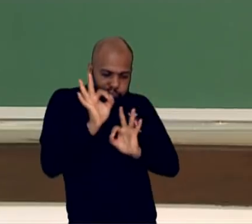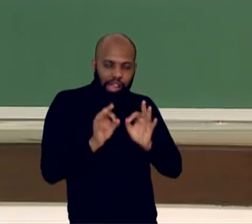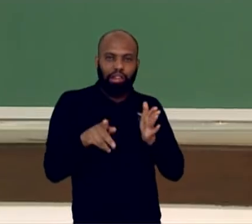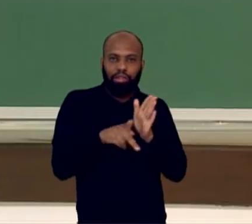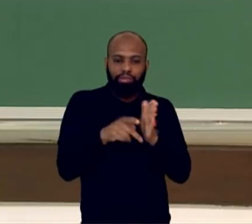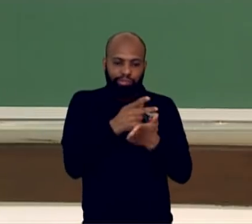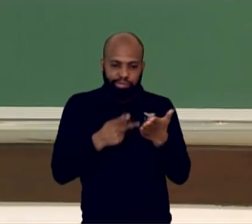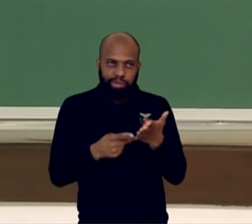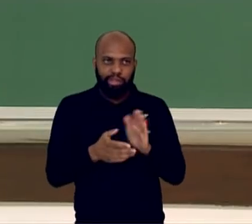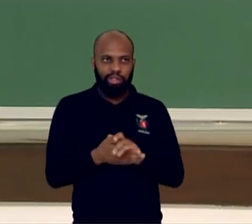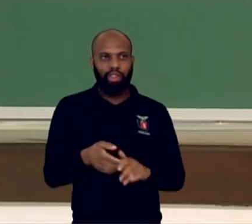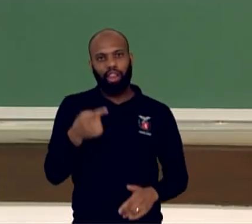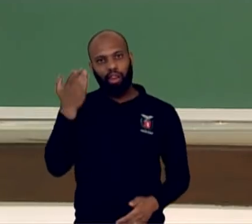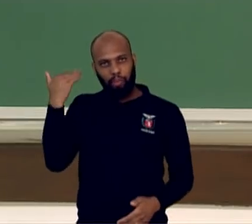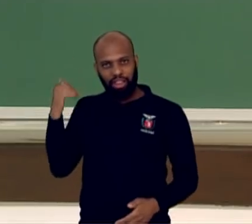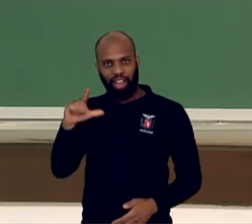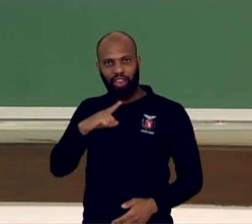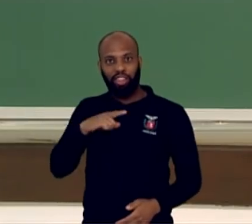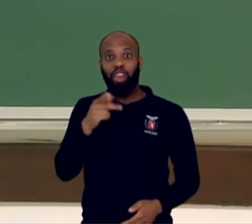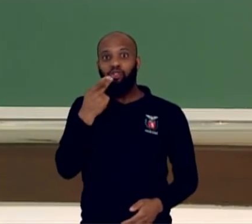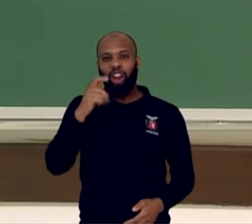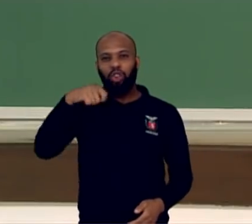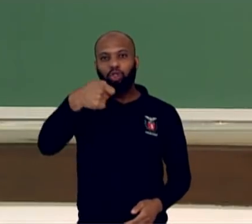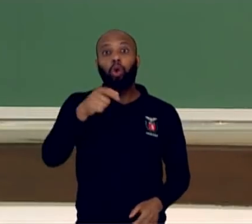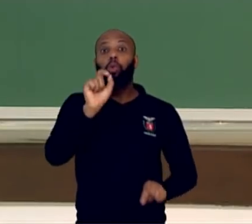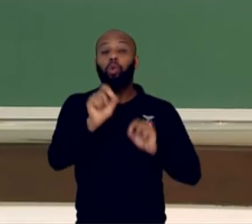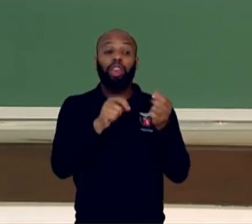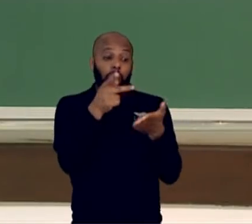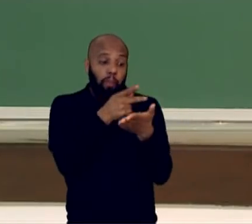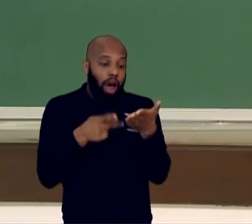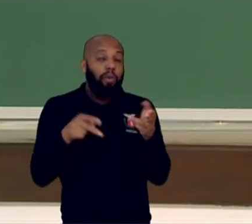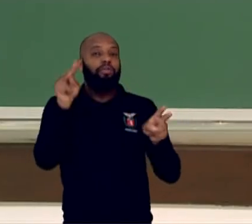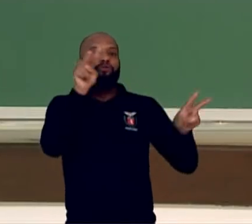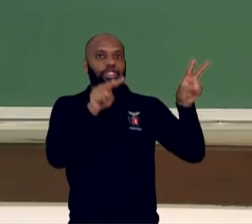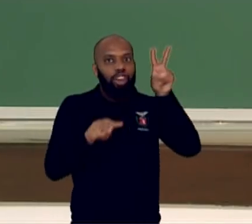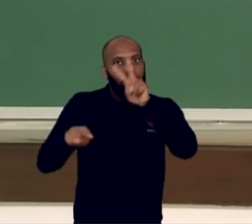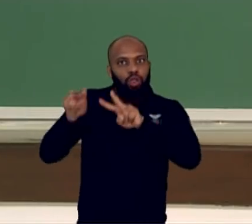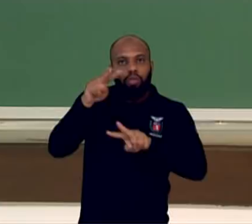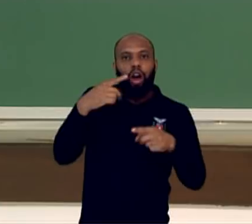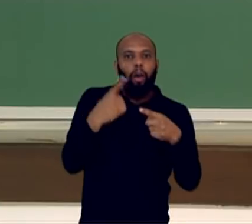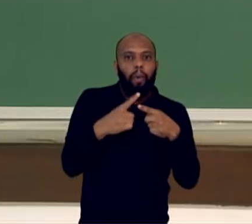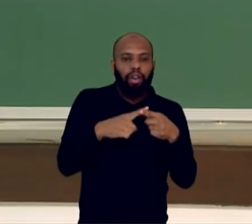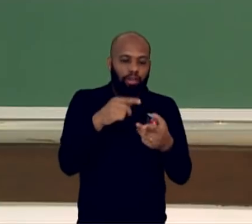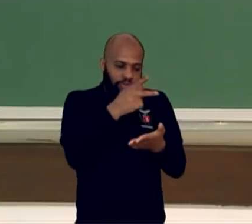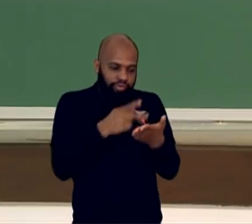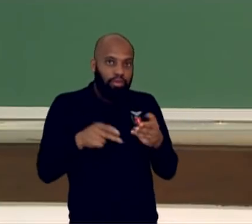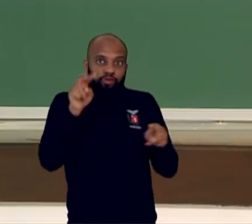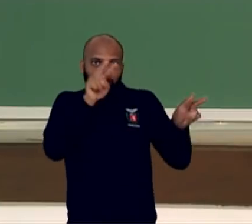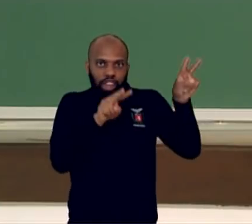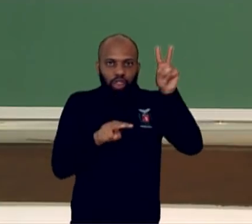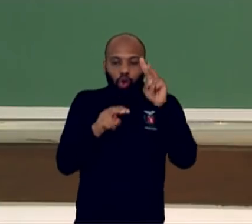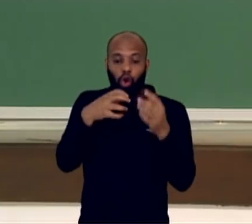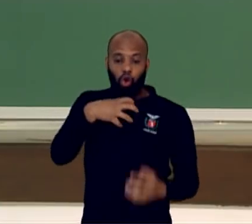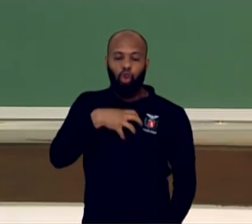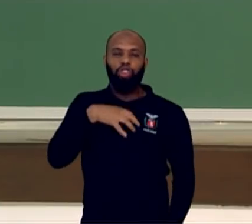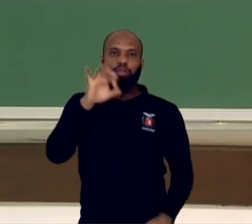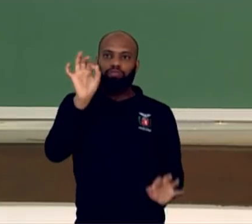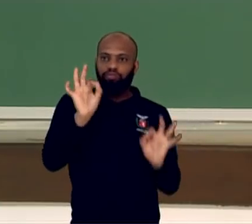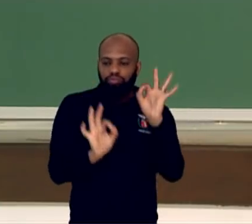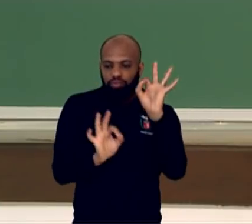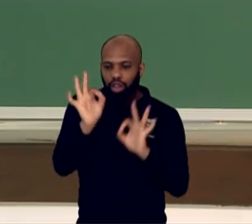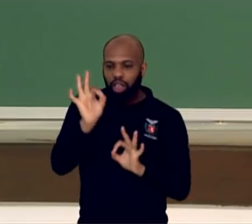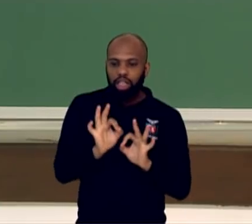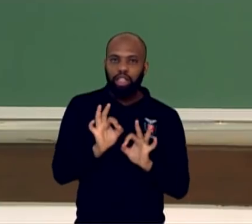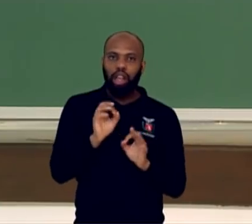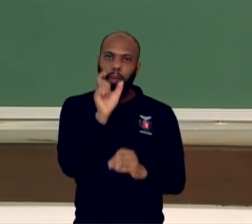essa última aqui, quando nós estivermos falando dos poemas visuais, porque no poema visual a organização